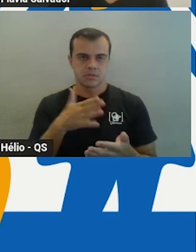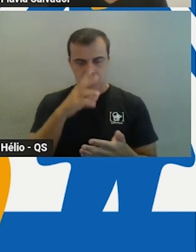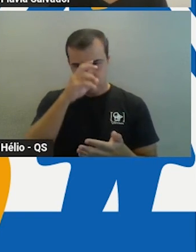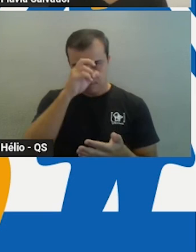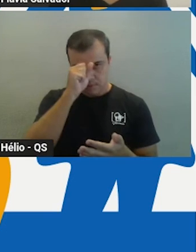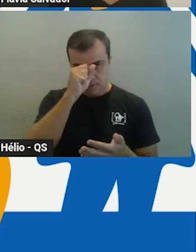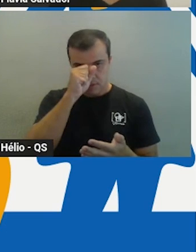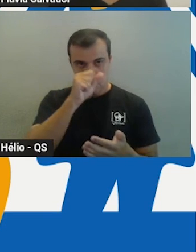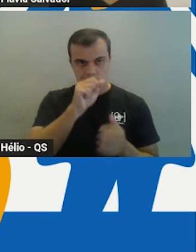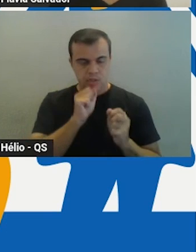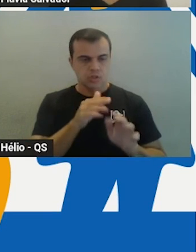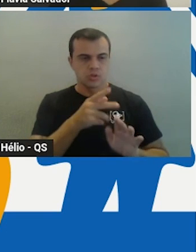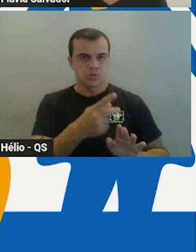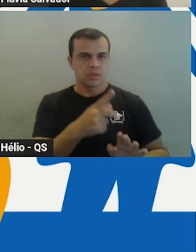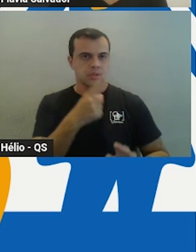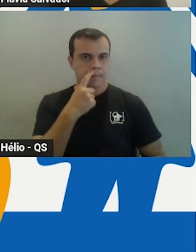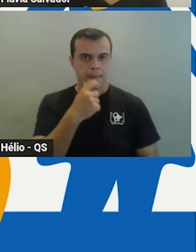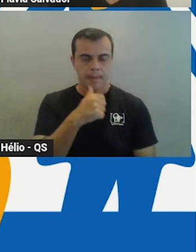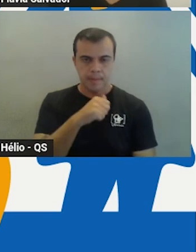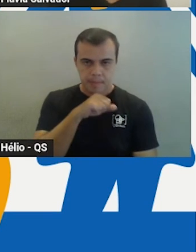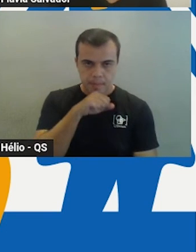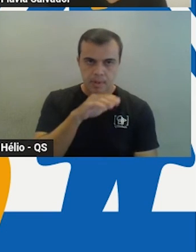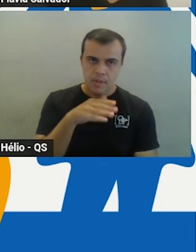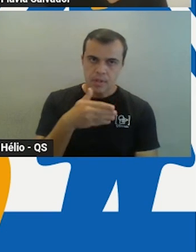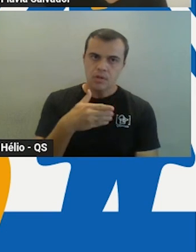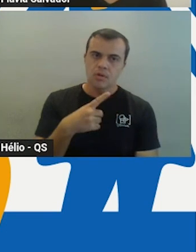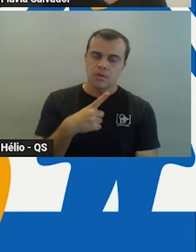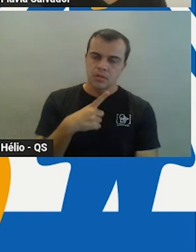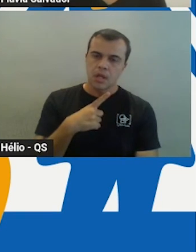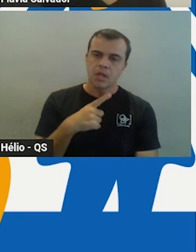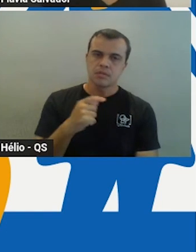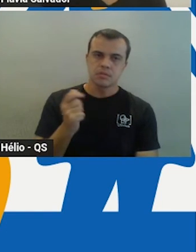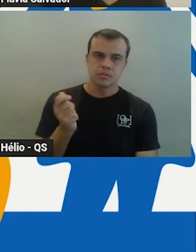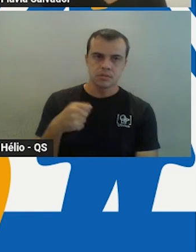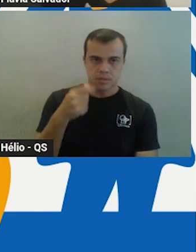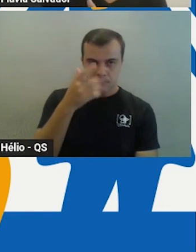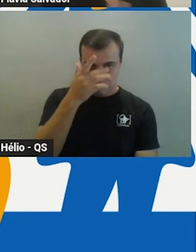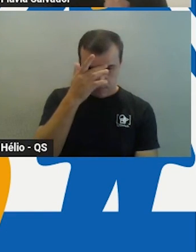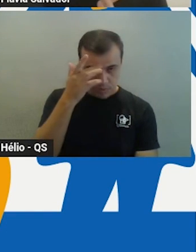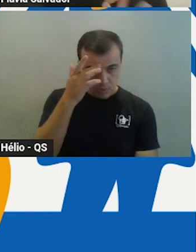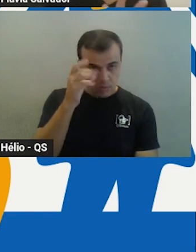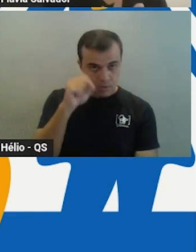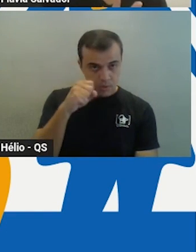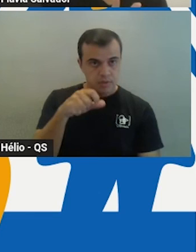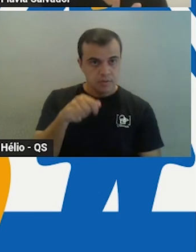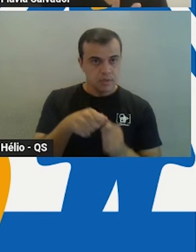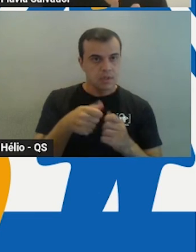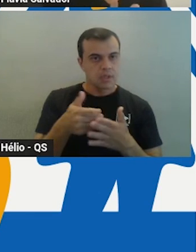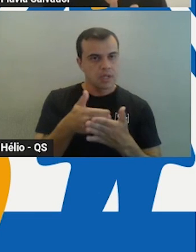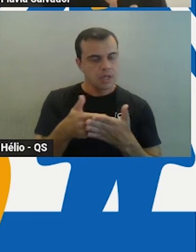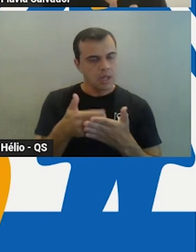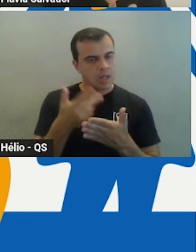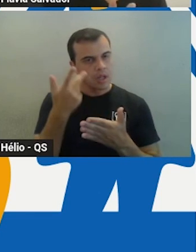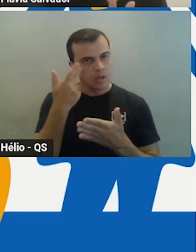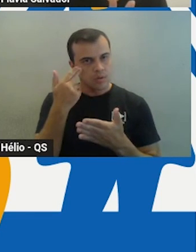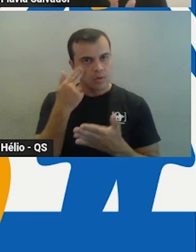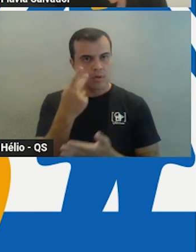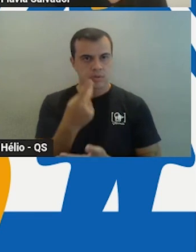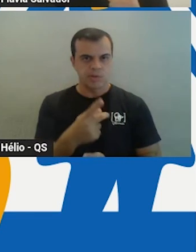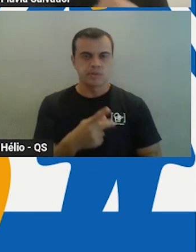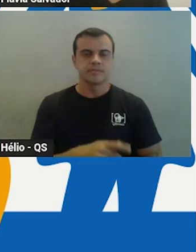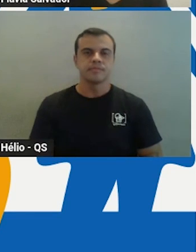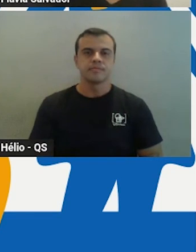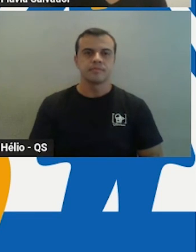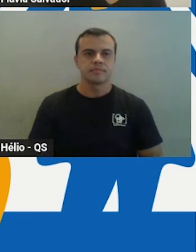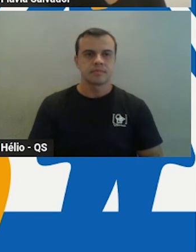com a atitude desse pai e dessa mãe. Então, ele também tende a ser uma pessoa que vai tratar com naturalidade aquilo ali.